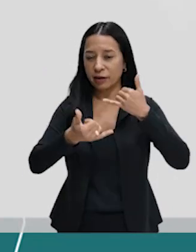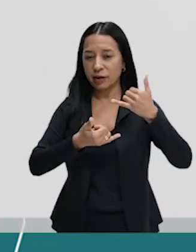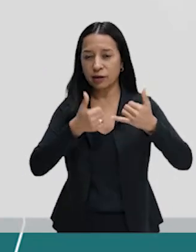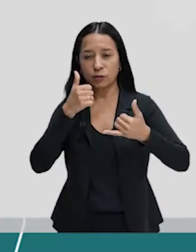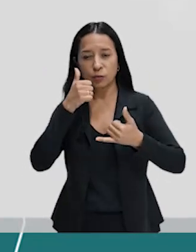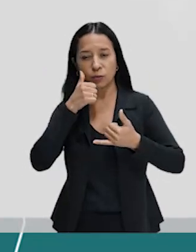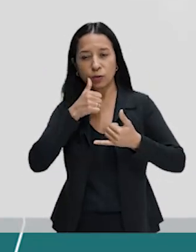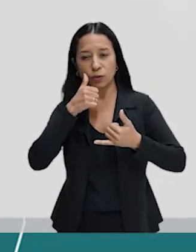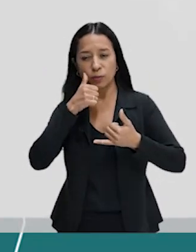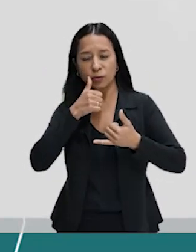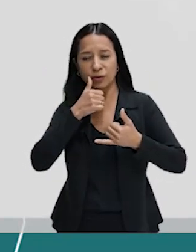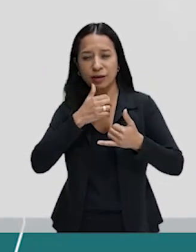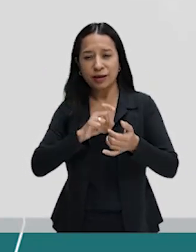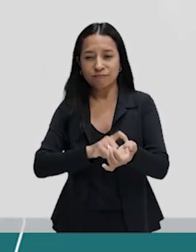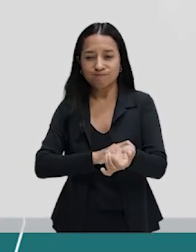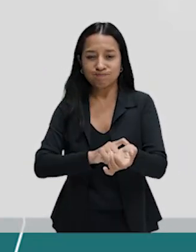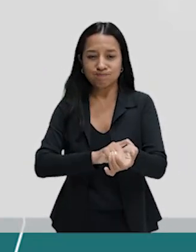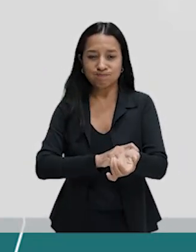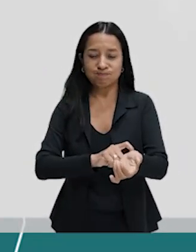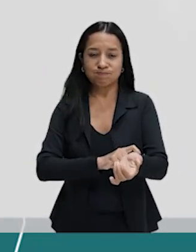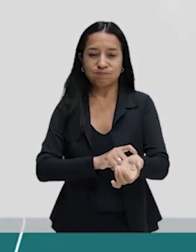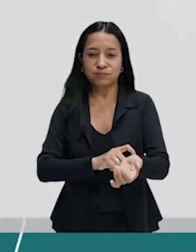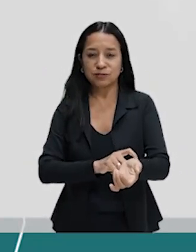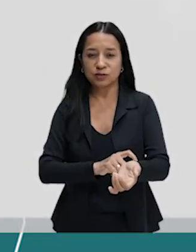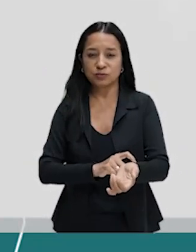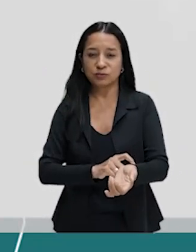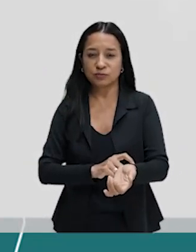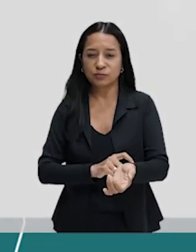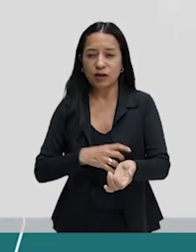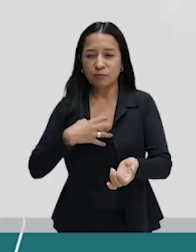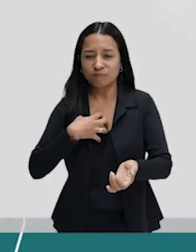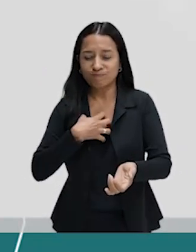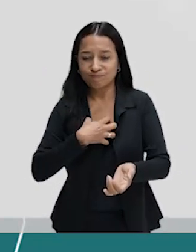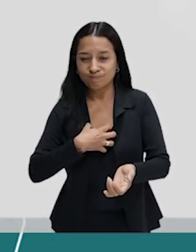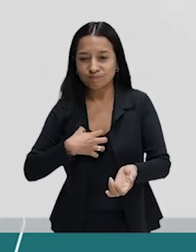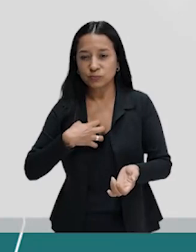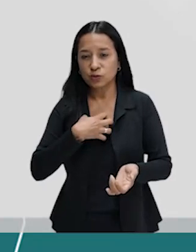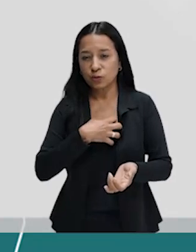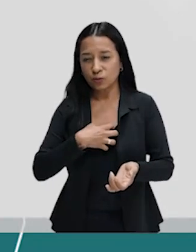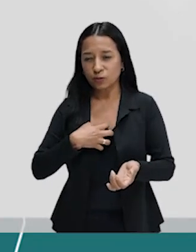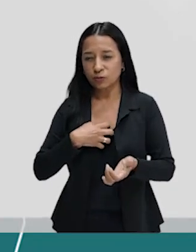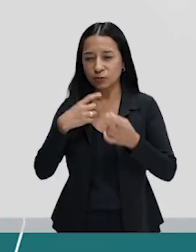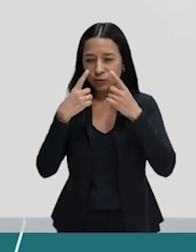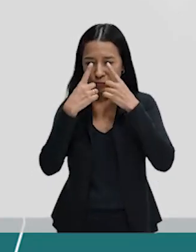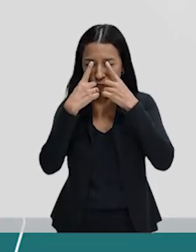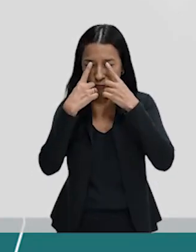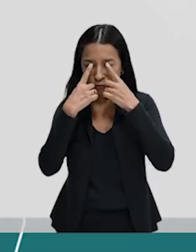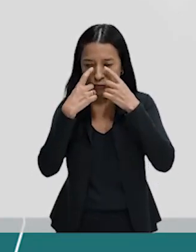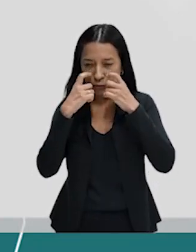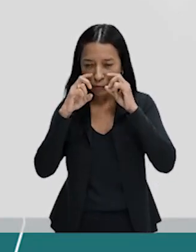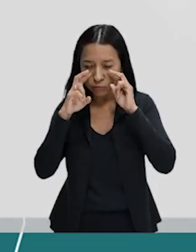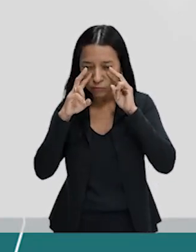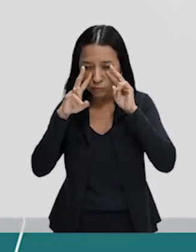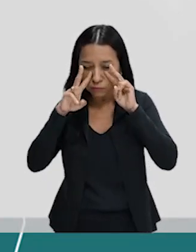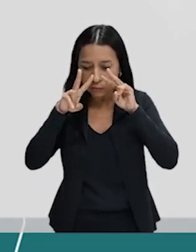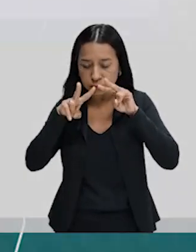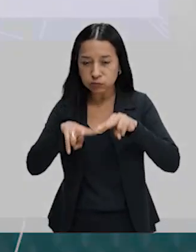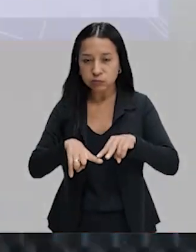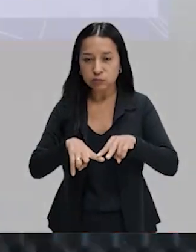a demência irritada, no ímpeto de fúria, os seus olhos